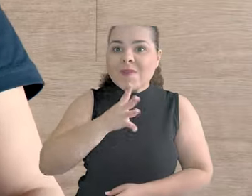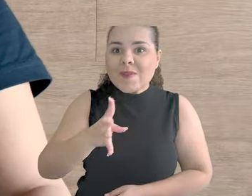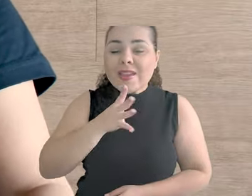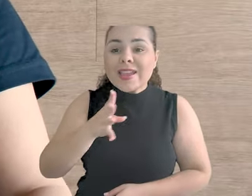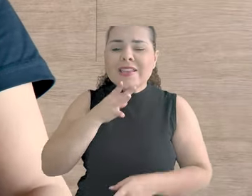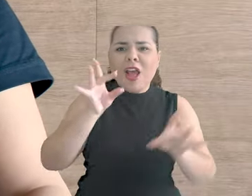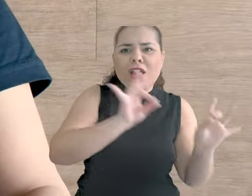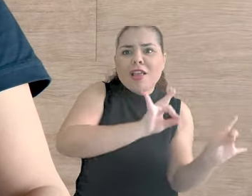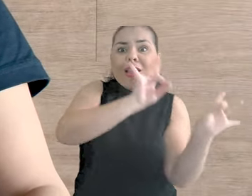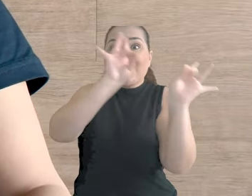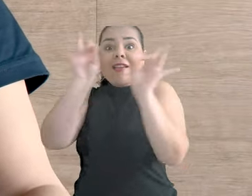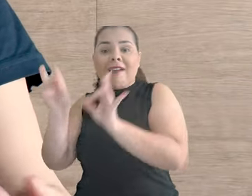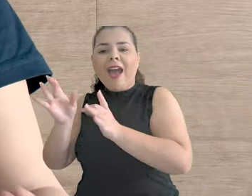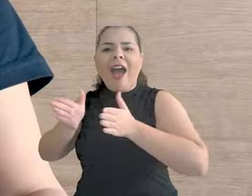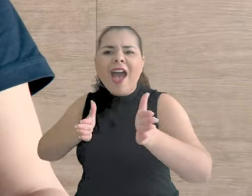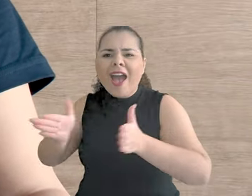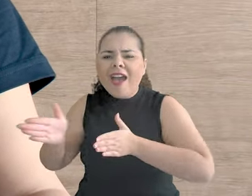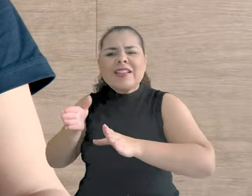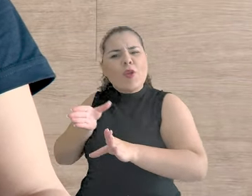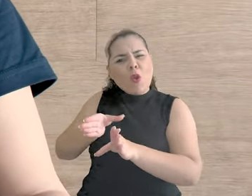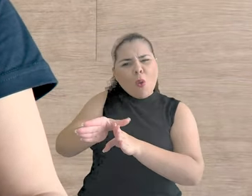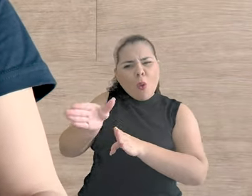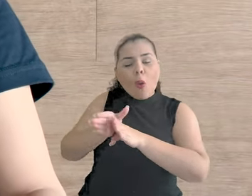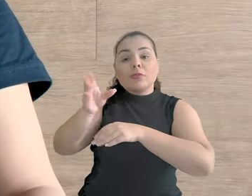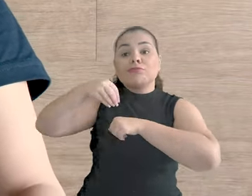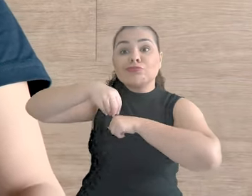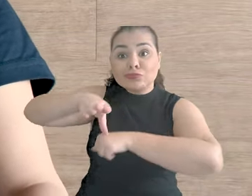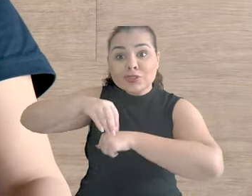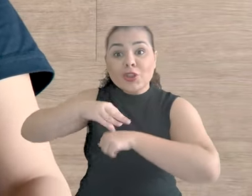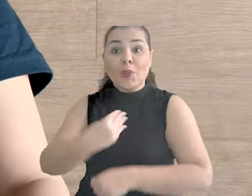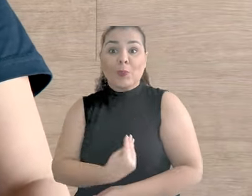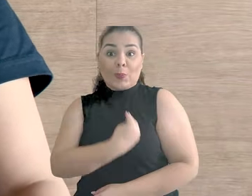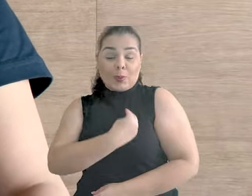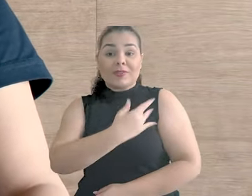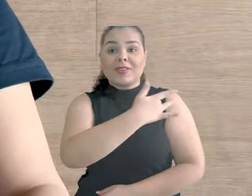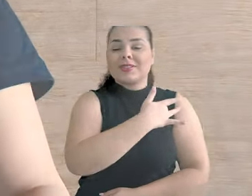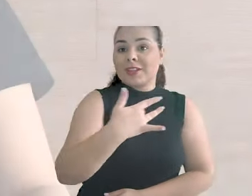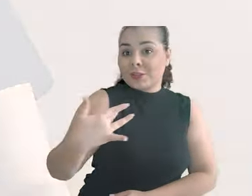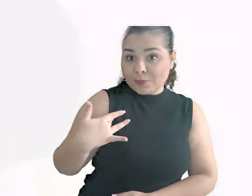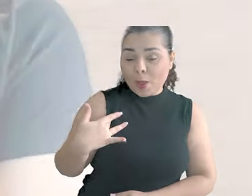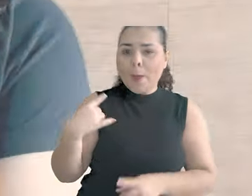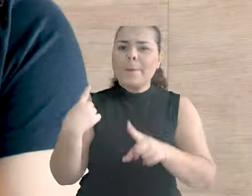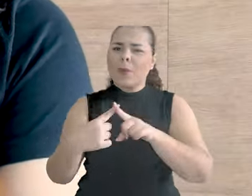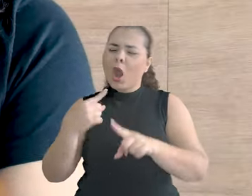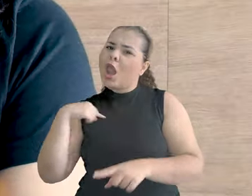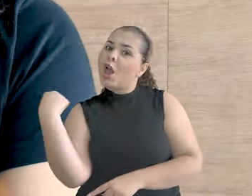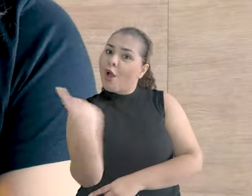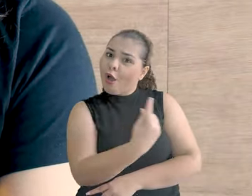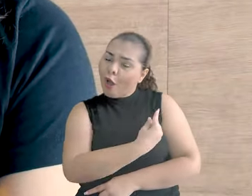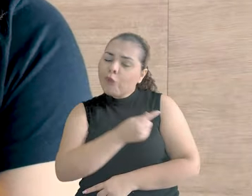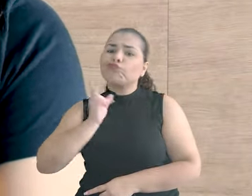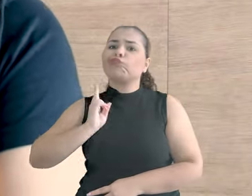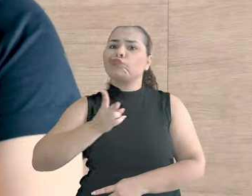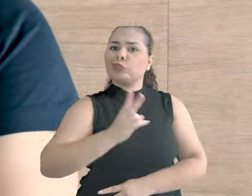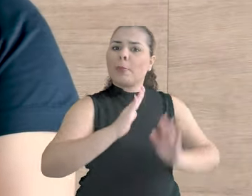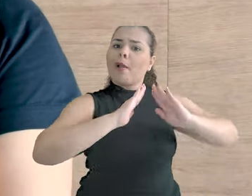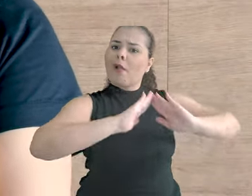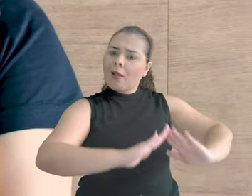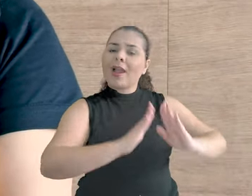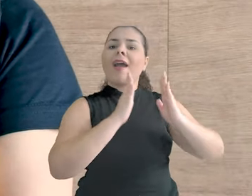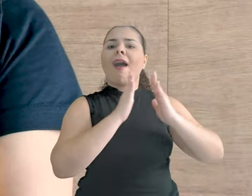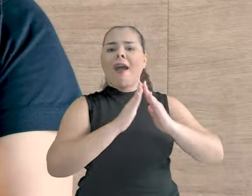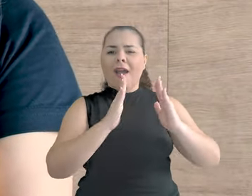férias de vídeos acessíveis com orientações e dicas para uma vida mais saudável pois continuamos